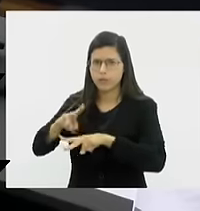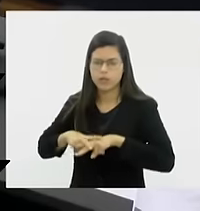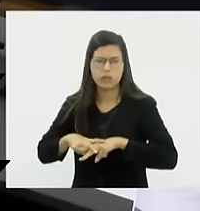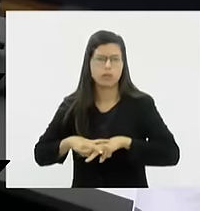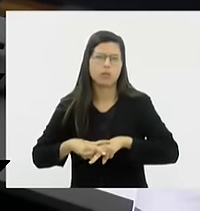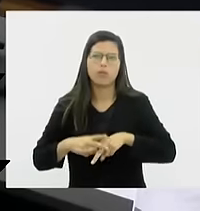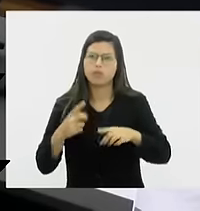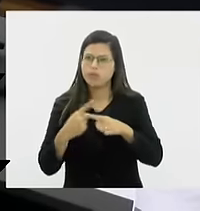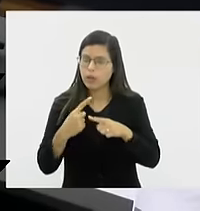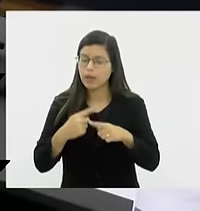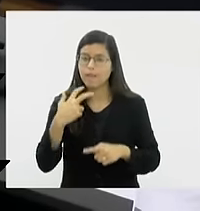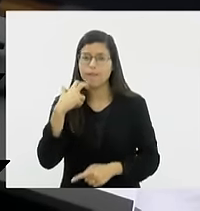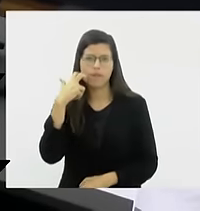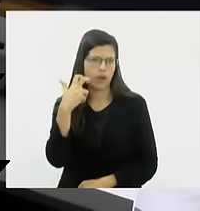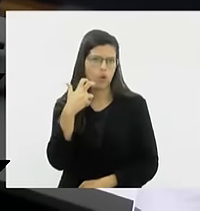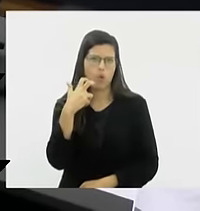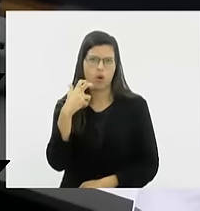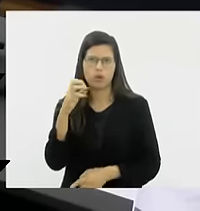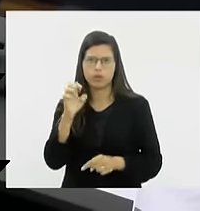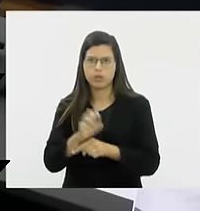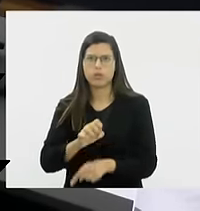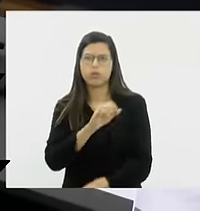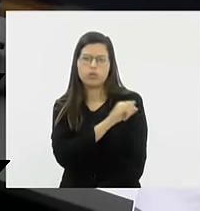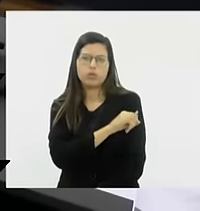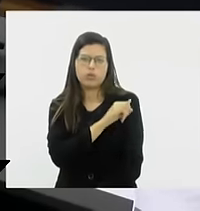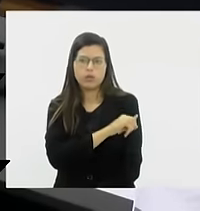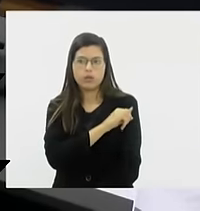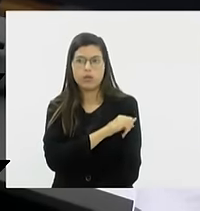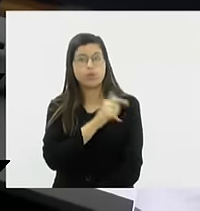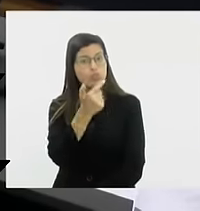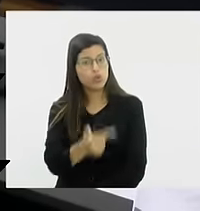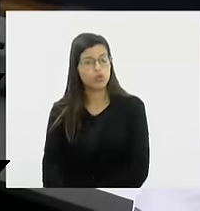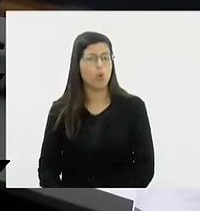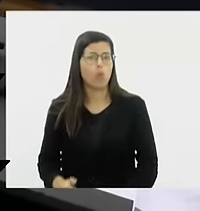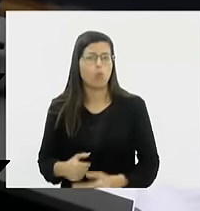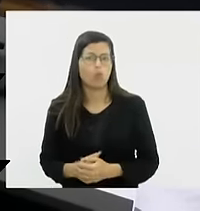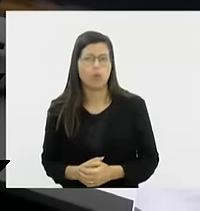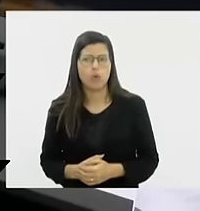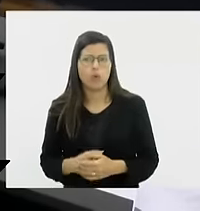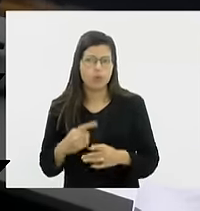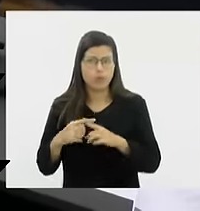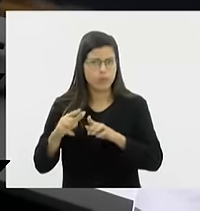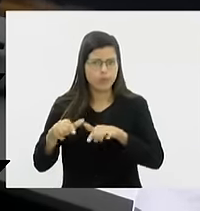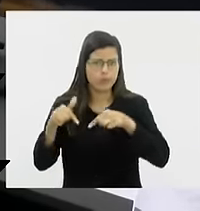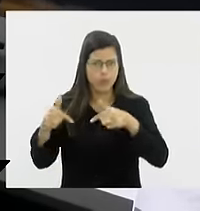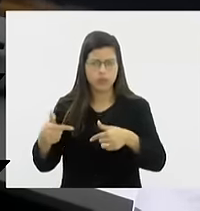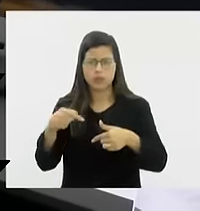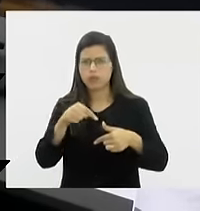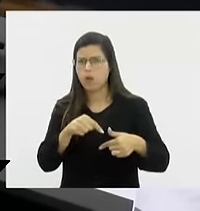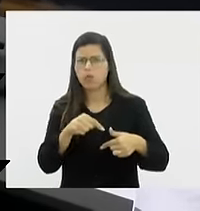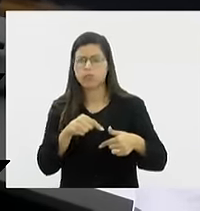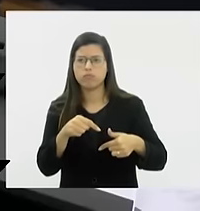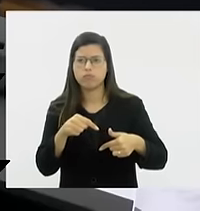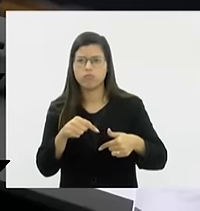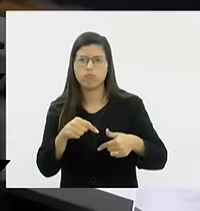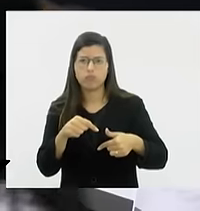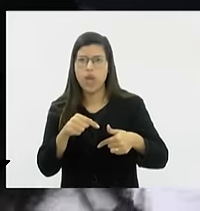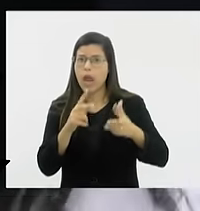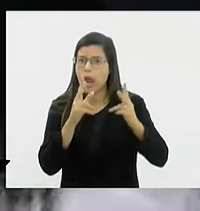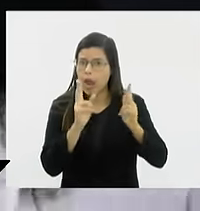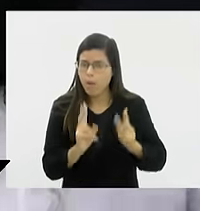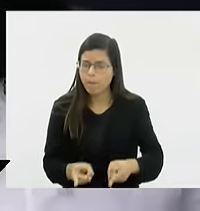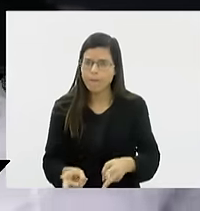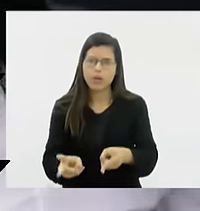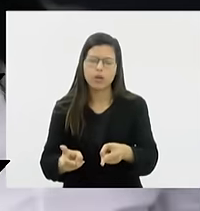isso é uma vergonha para o nosso estado do Rio de Janeiro. Mais uma vez, que os modos operantes, de uma forma ou do outra, são os